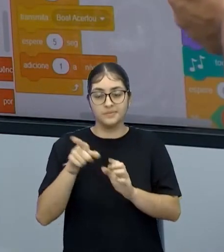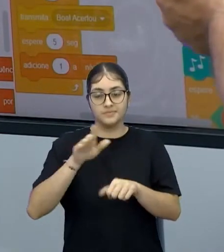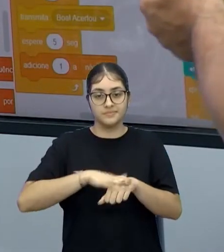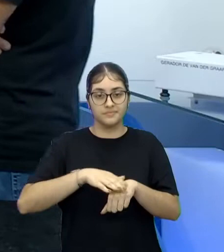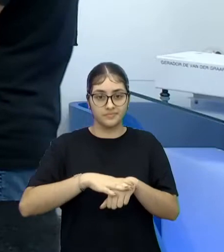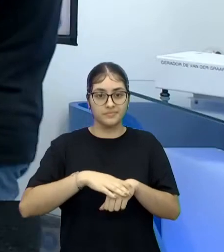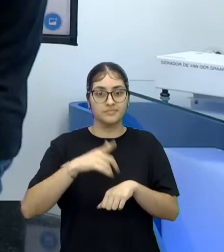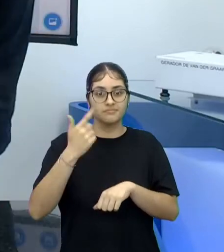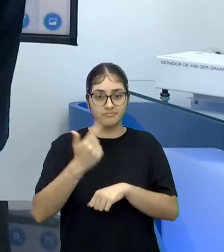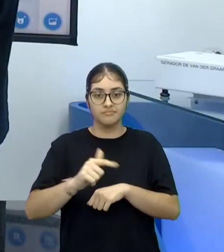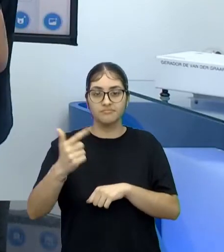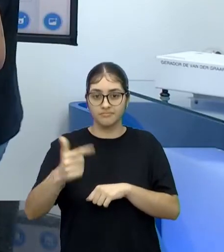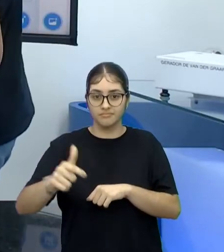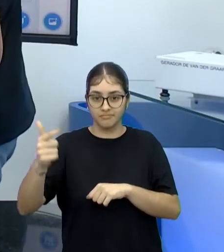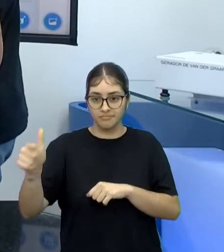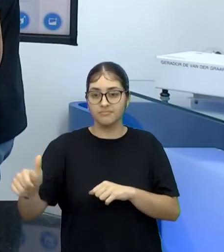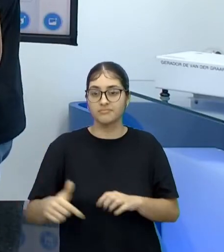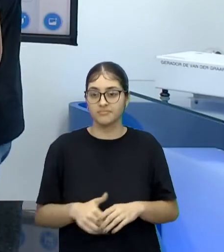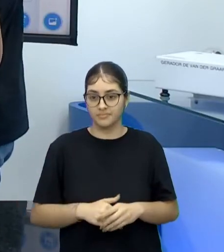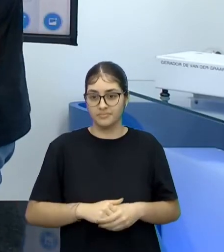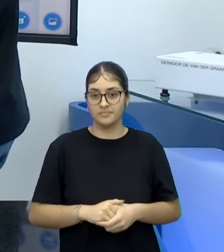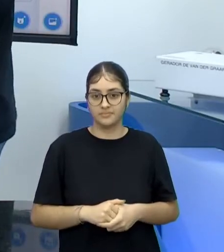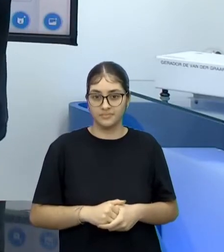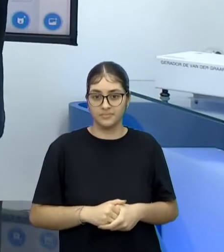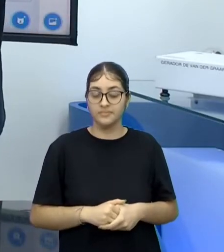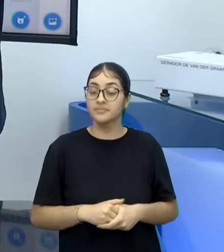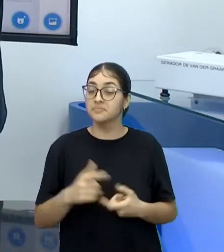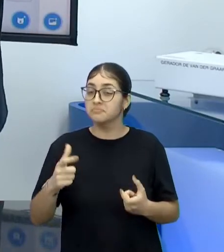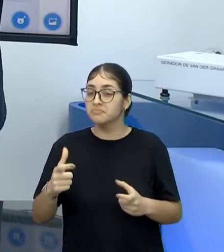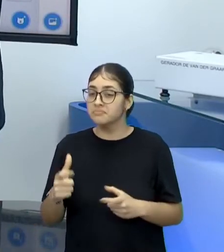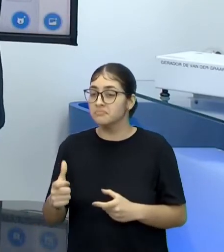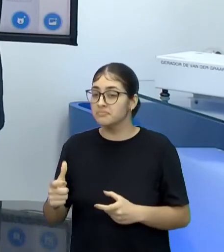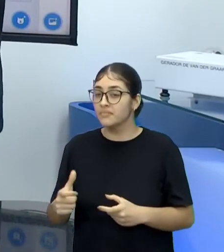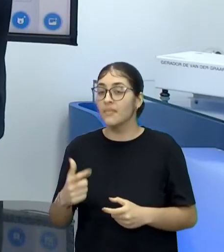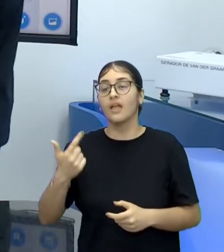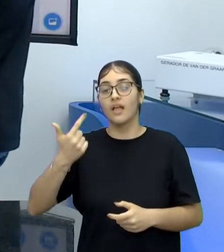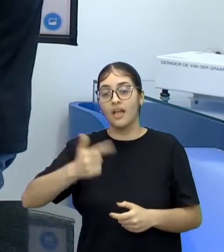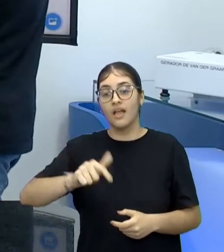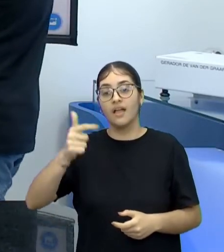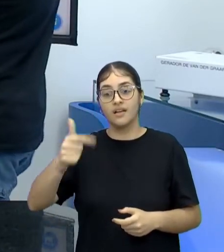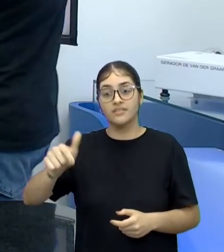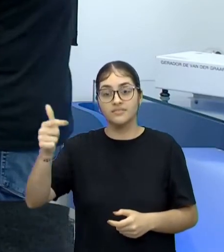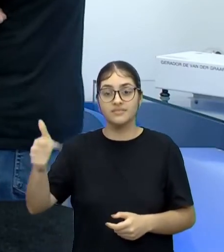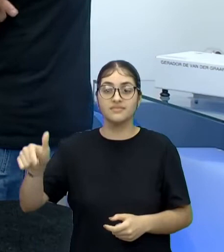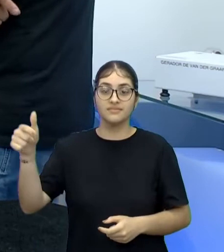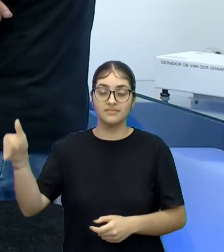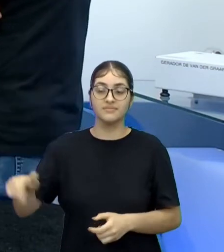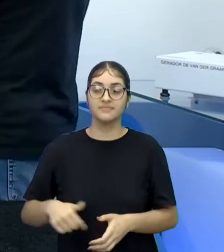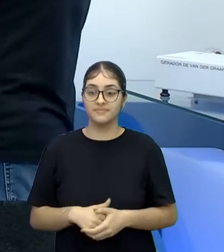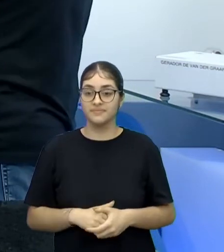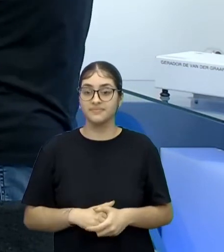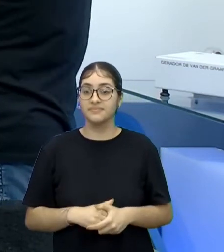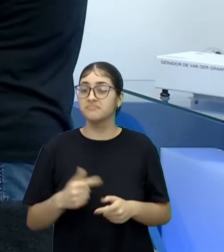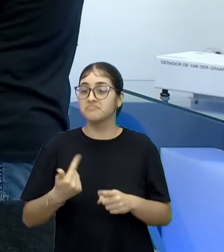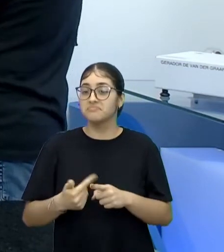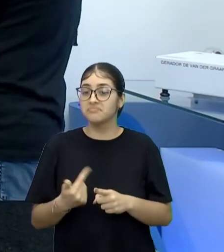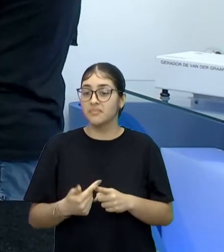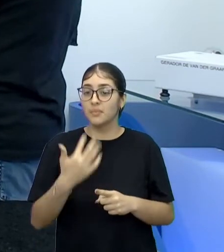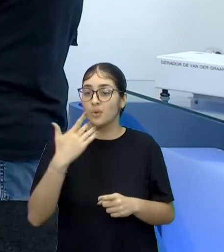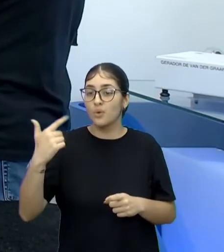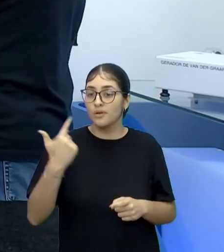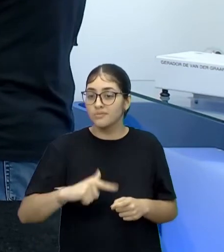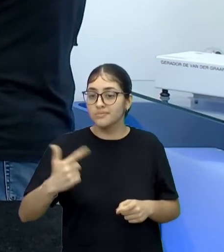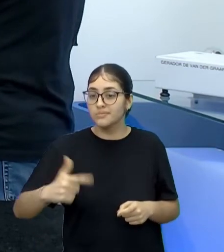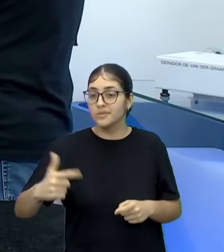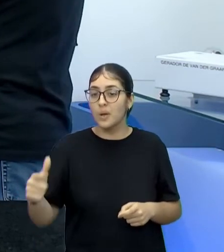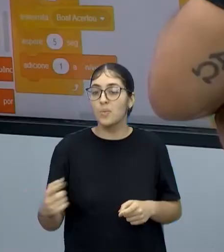de repetição, né? O comando de repetição onde está? Aqui, ó, repita. Repita o nível vezes. Porque, ó, repita as cores algumas